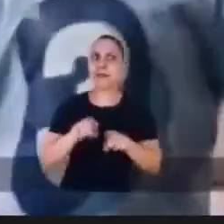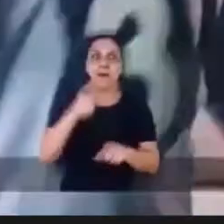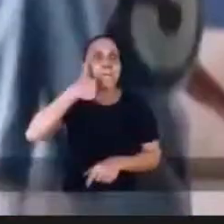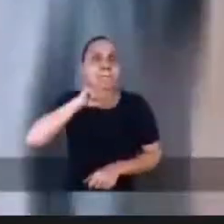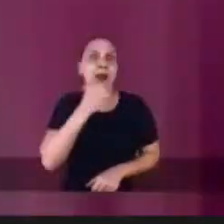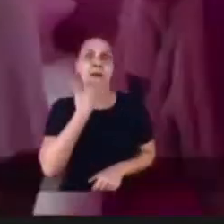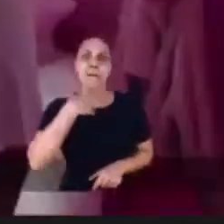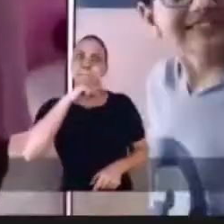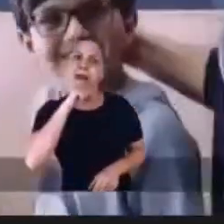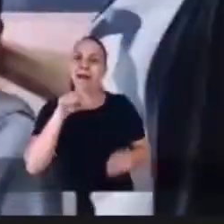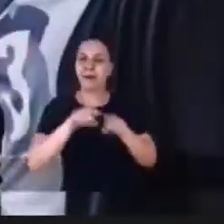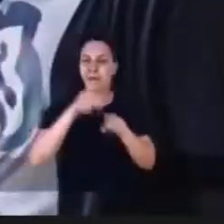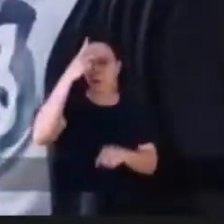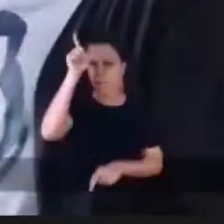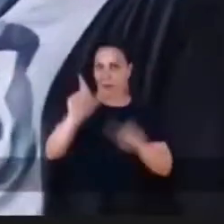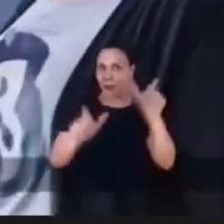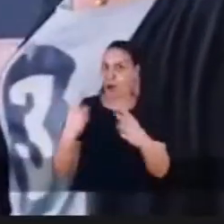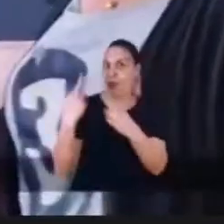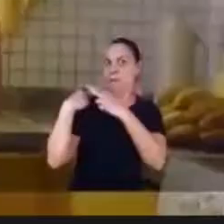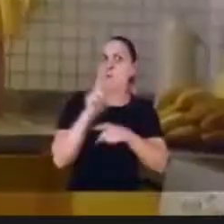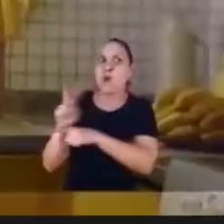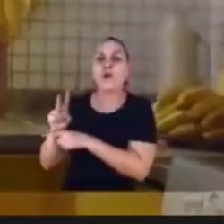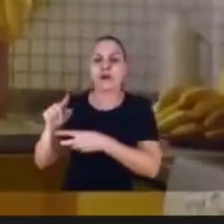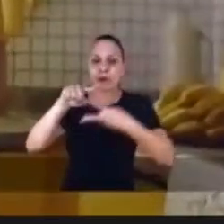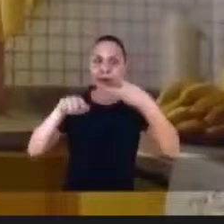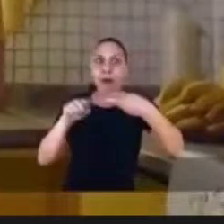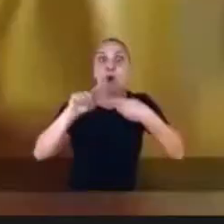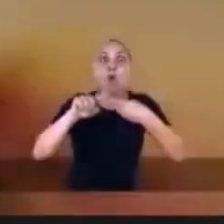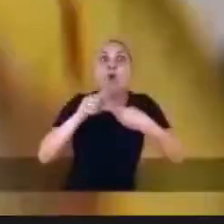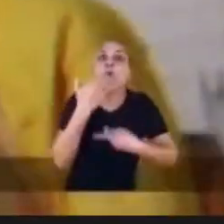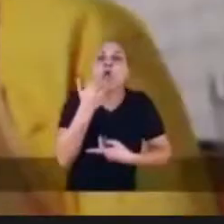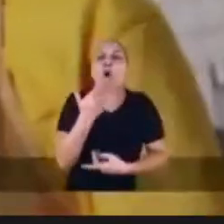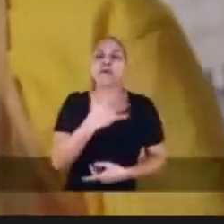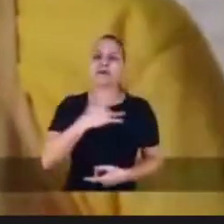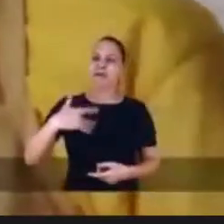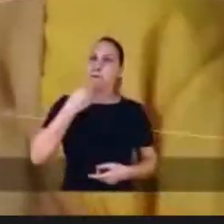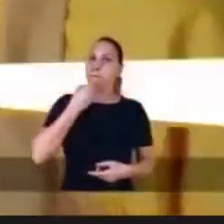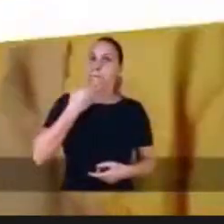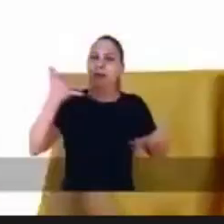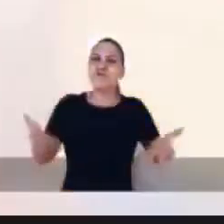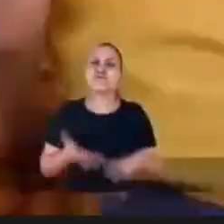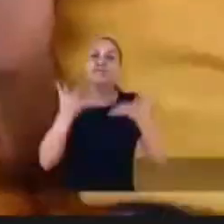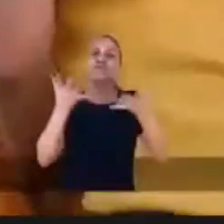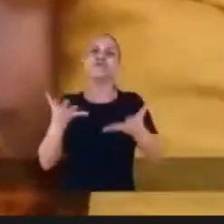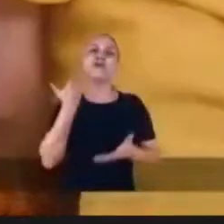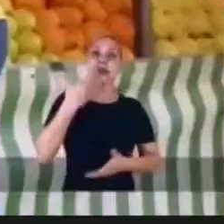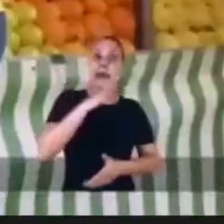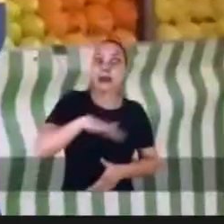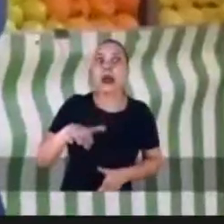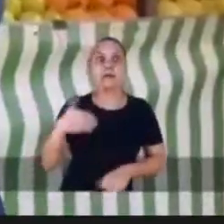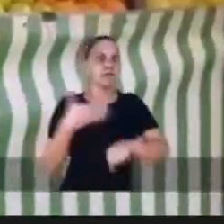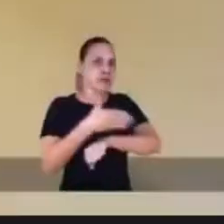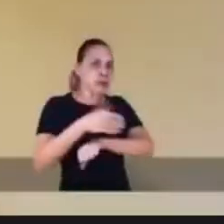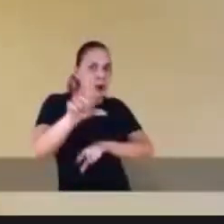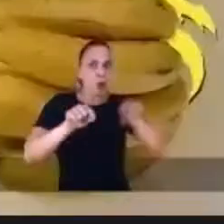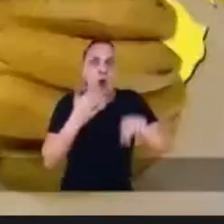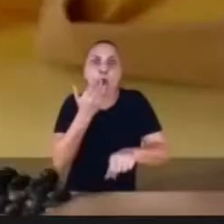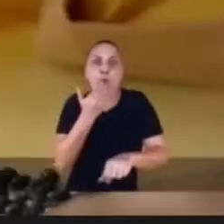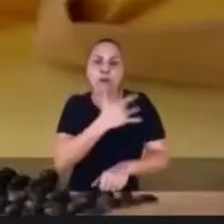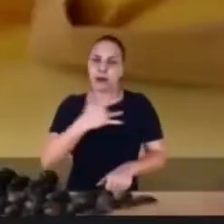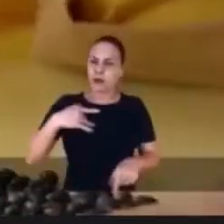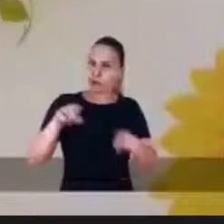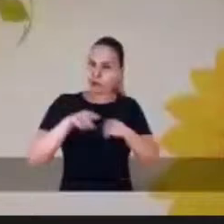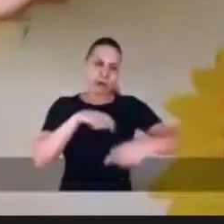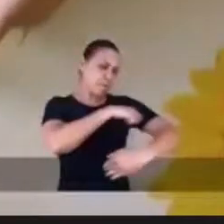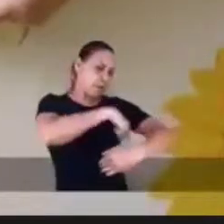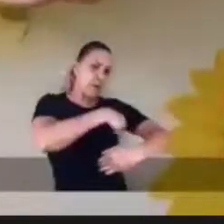para crianças, pais e responsáveis também. São 3 passos. 1. Alimentação saudável. Estimule a criançada a participar da